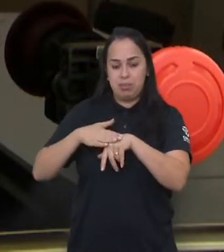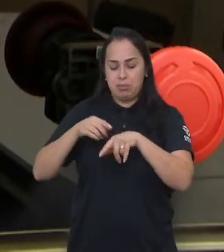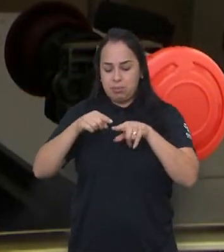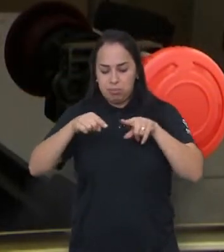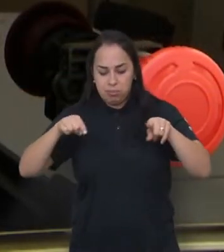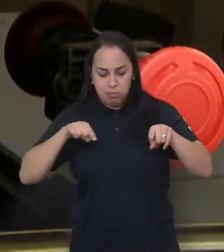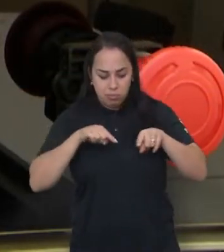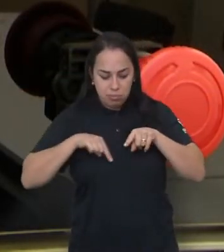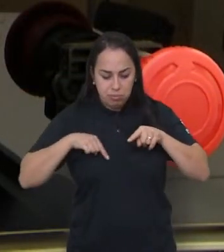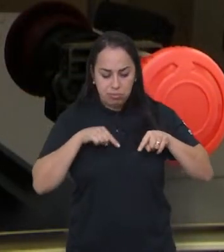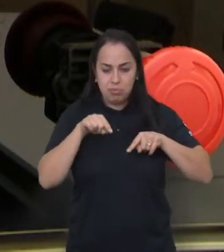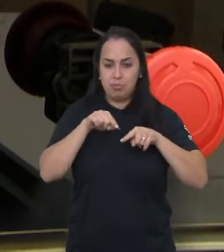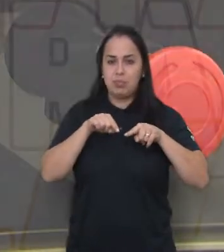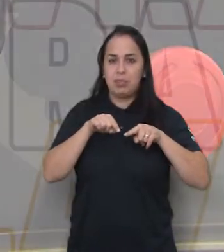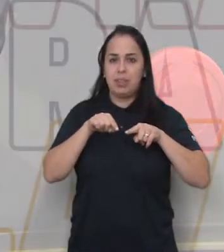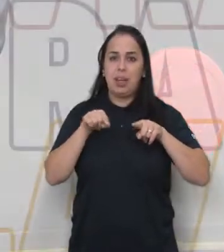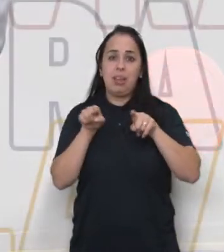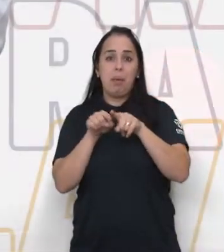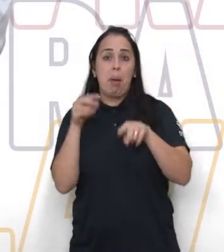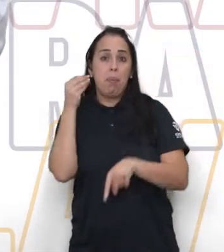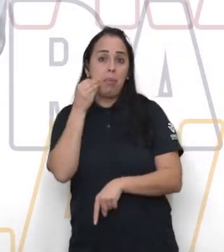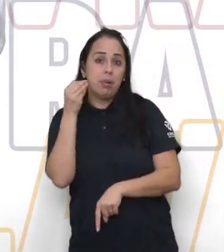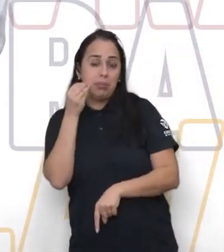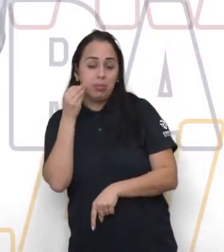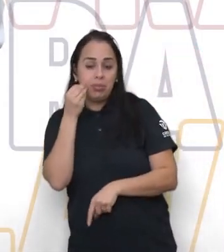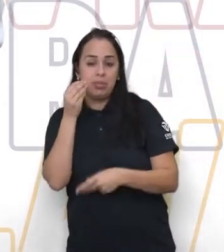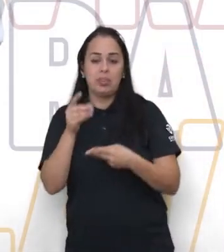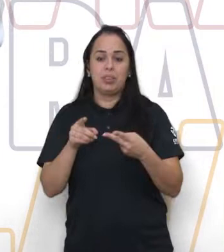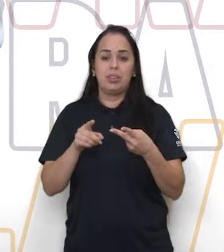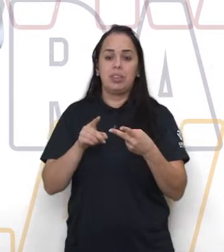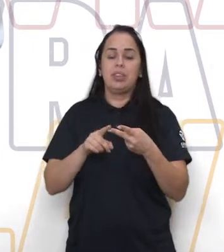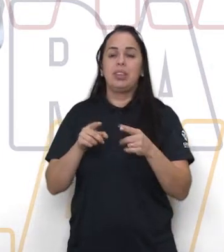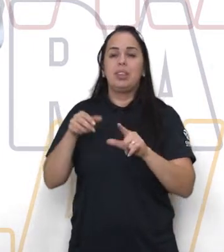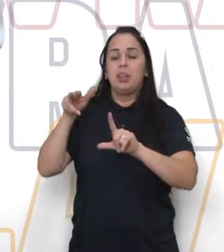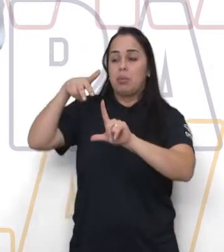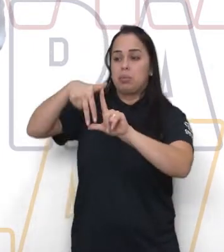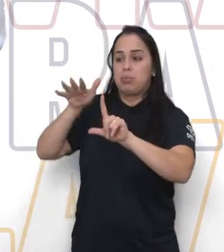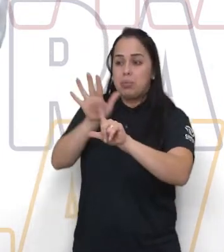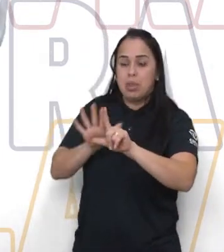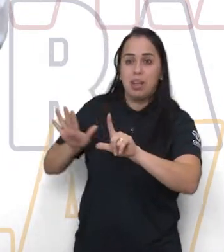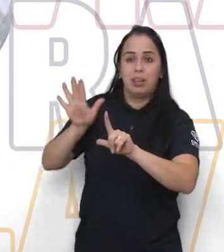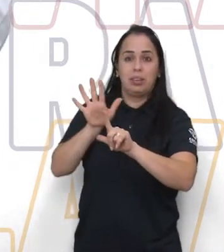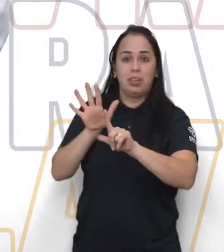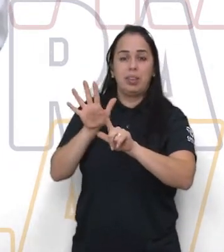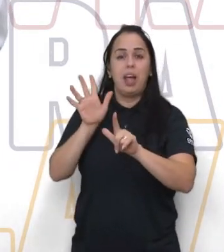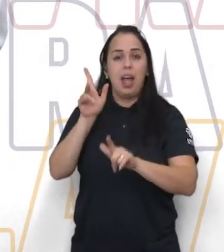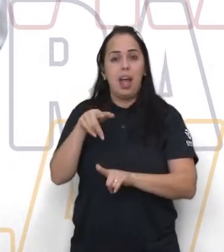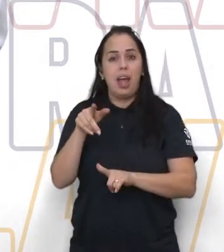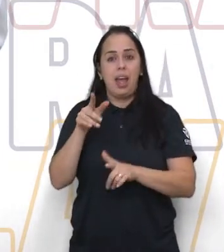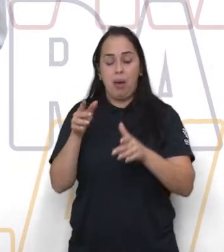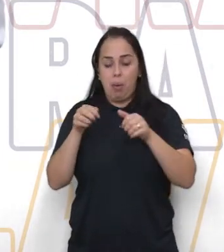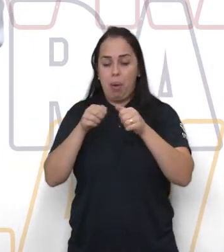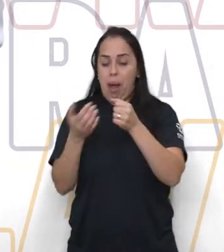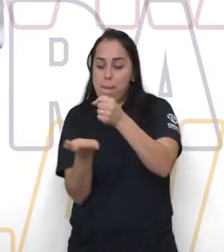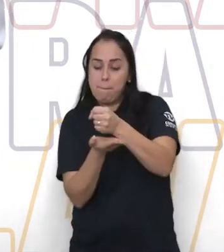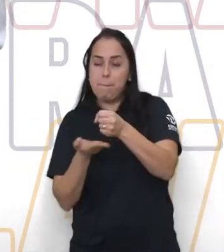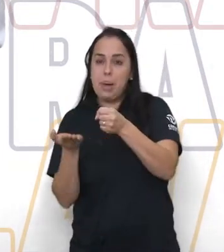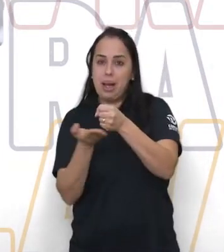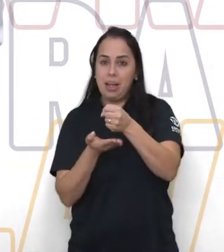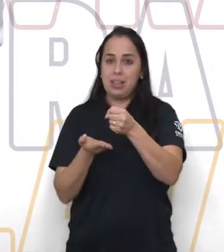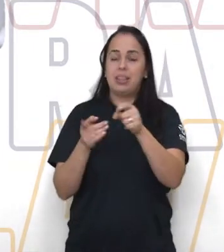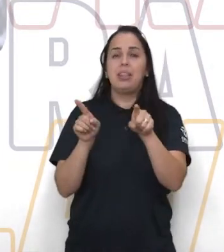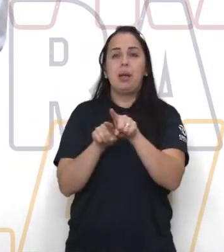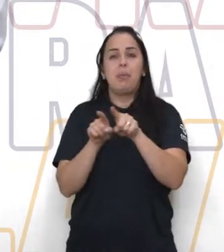Então tudo isso somado com a simulação com as realidades mistas compõem esses grandes Pilares